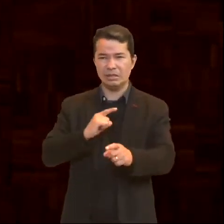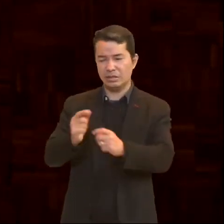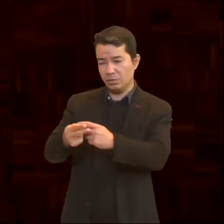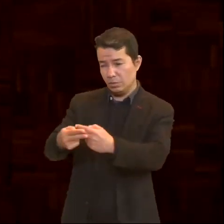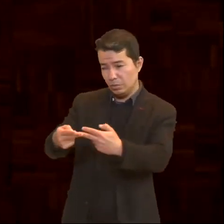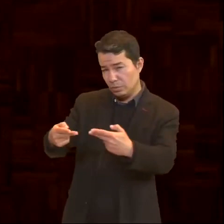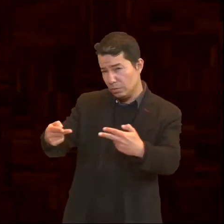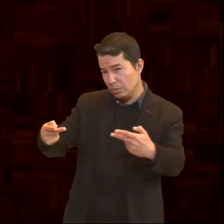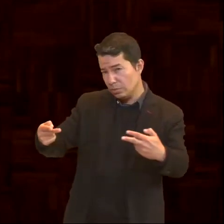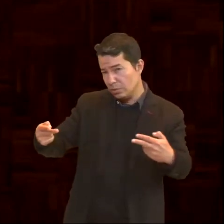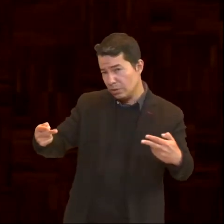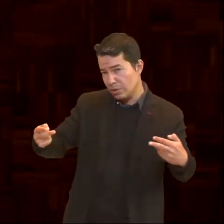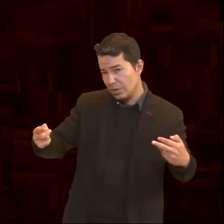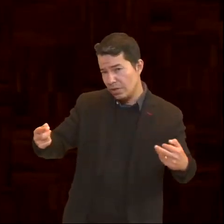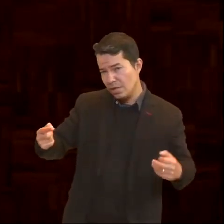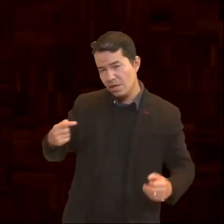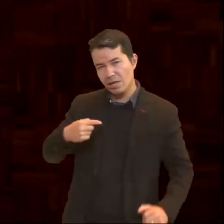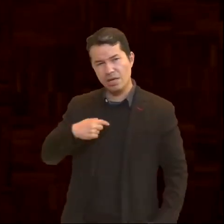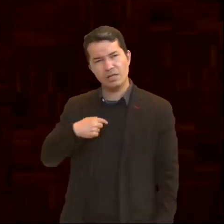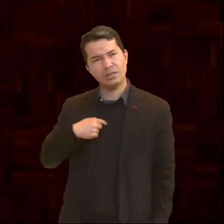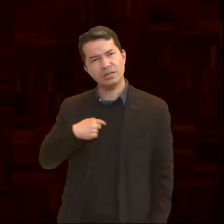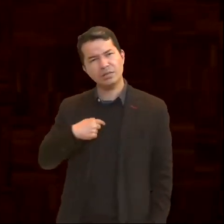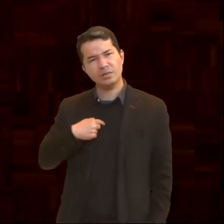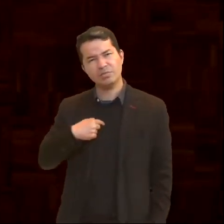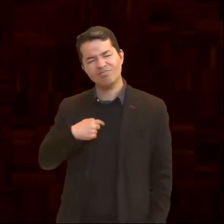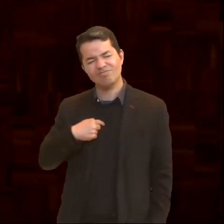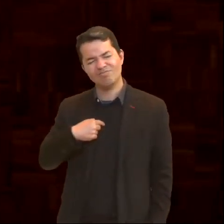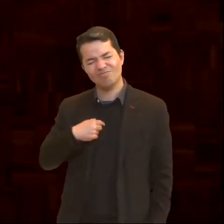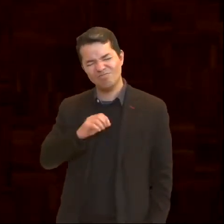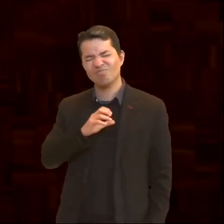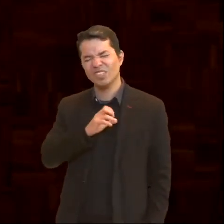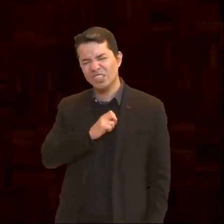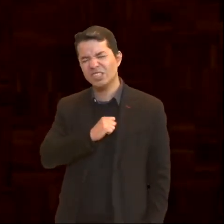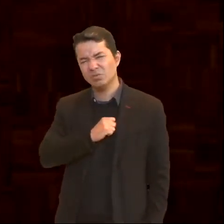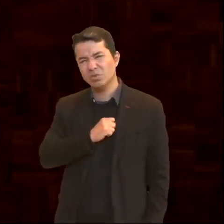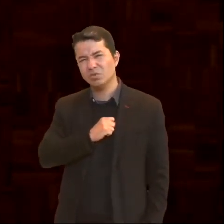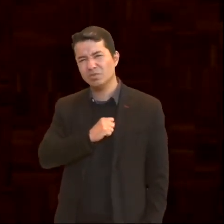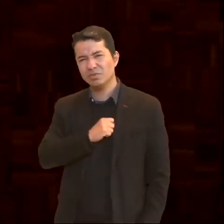eu amo e que são pecado.